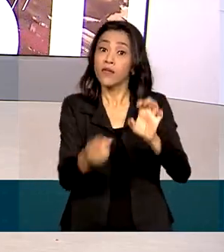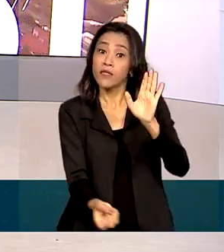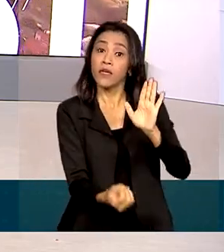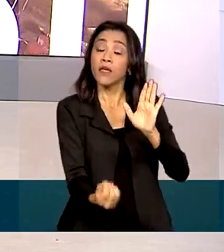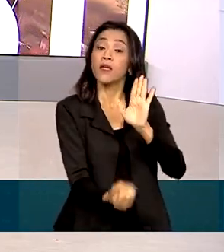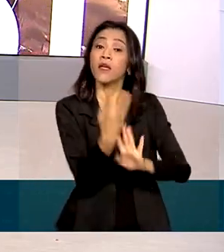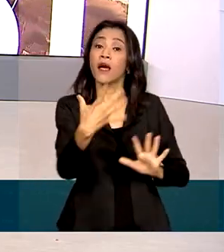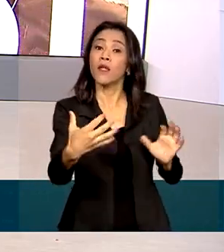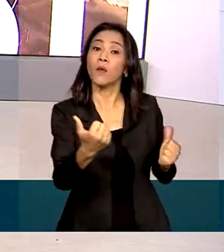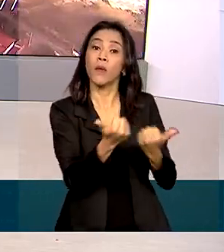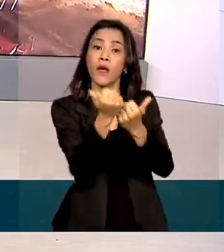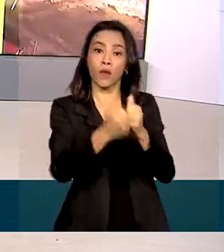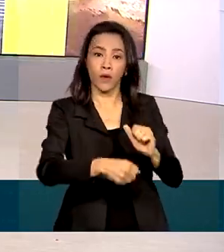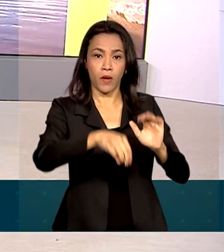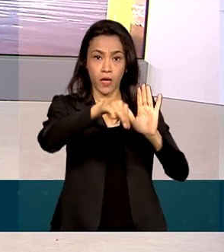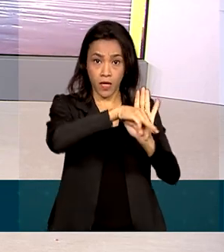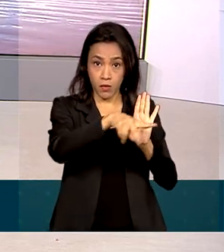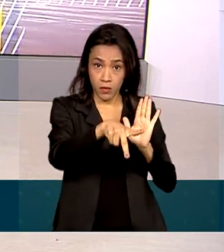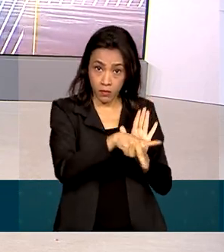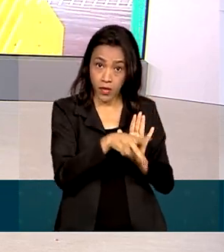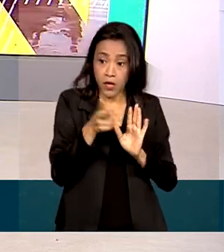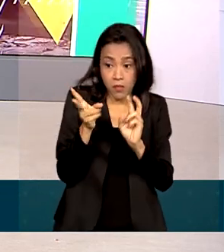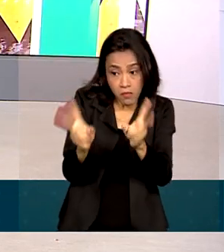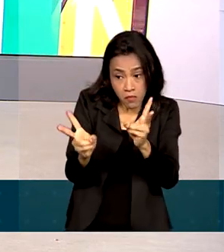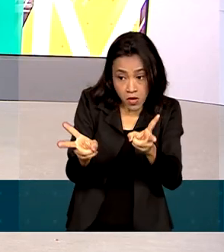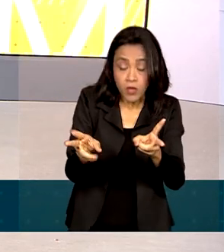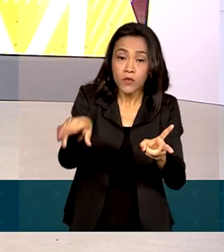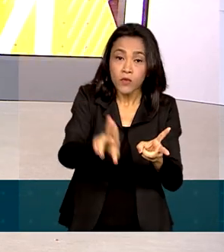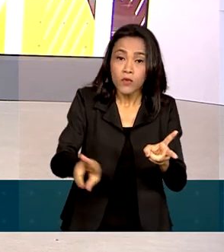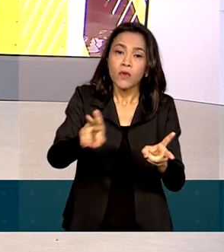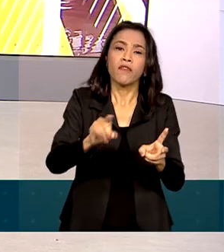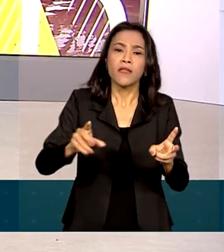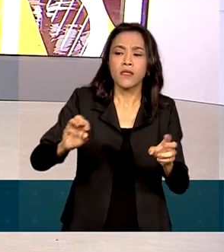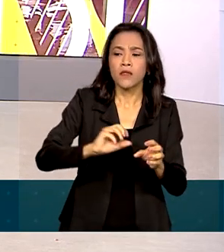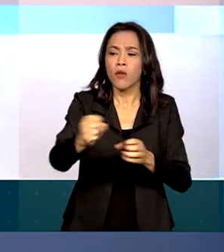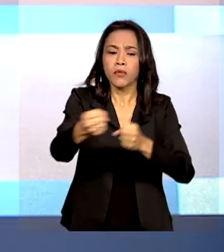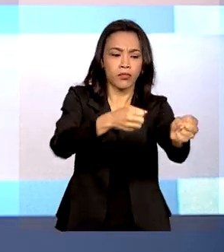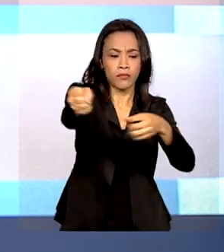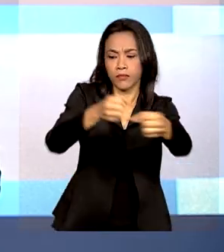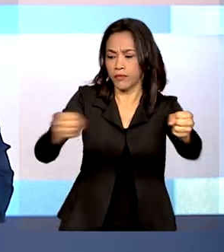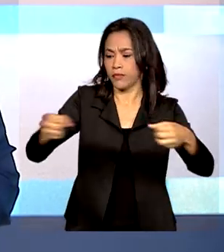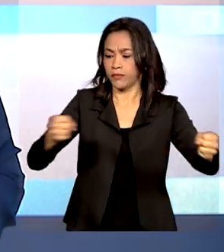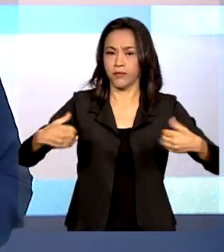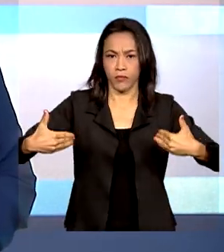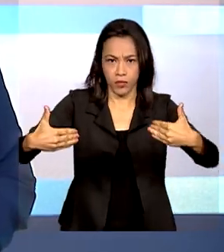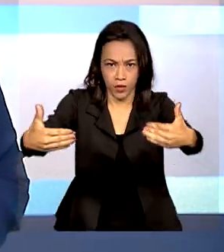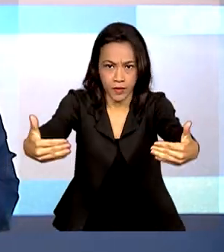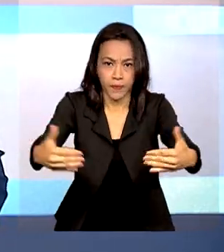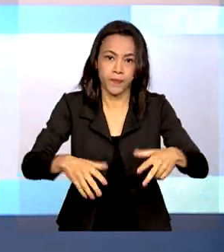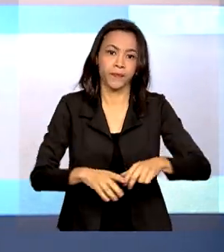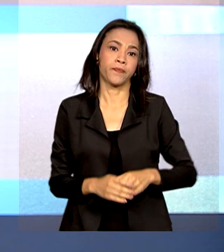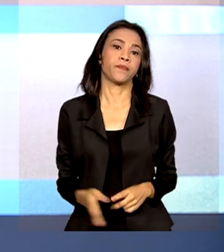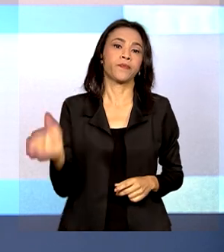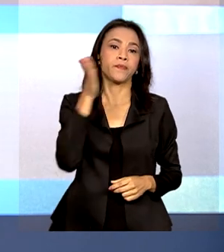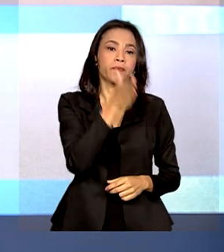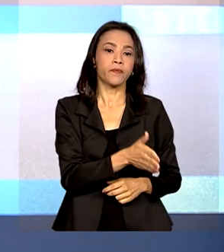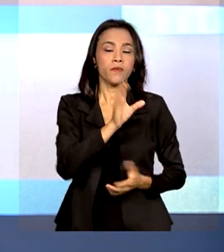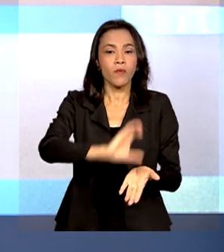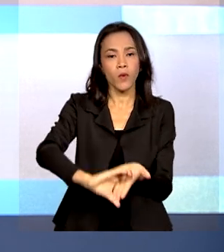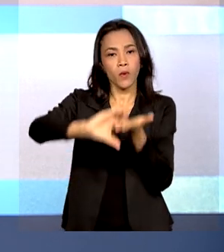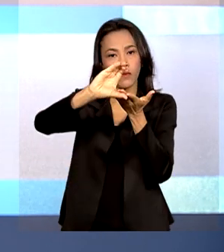utilizando os cargos dos atuais ministérios que serão redistribuídos. O Conselho Curador do